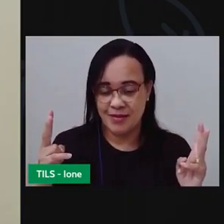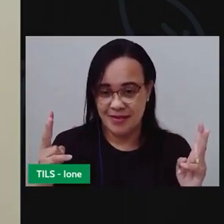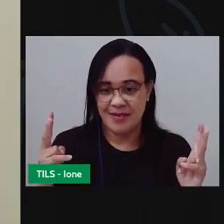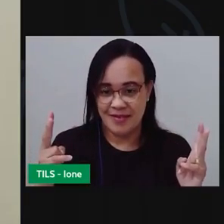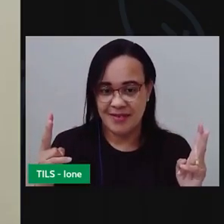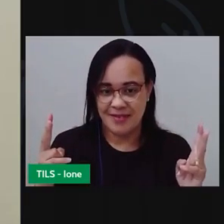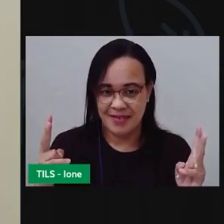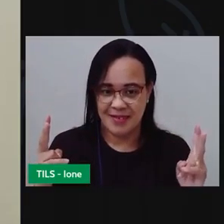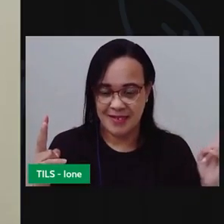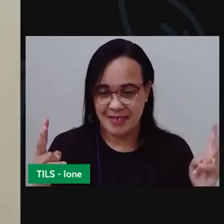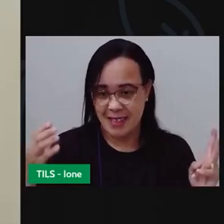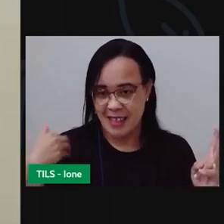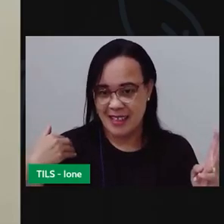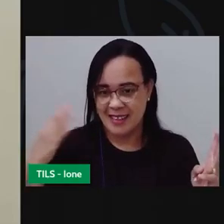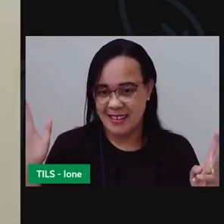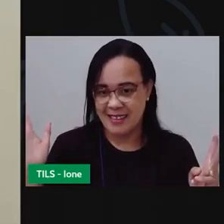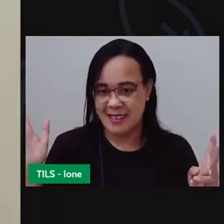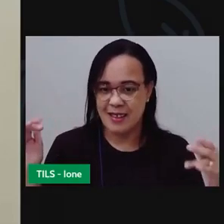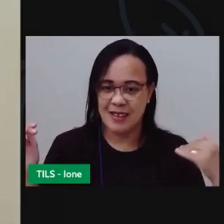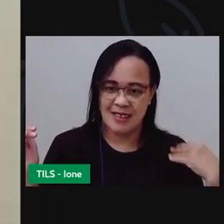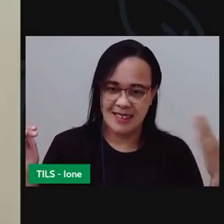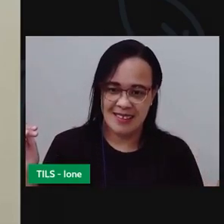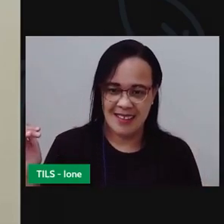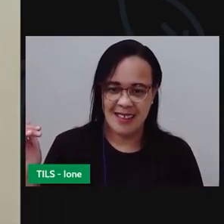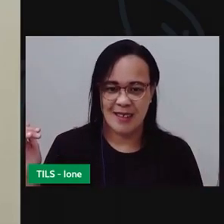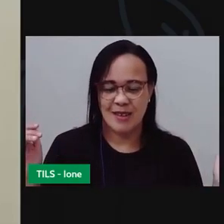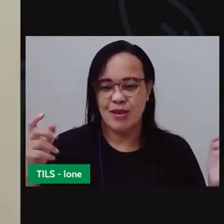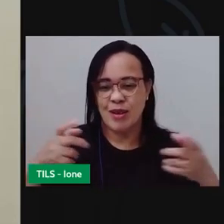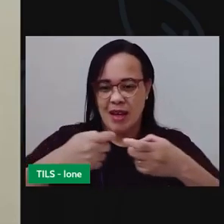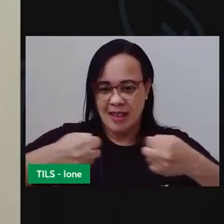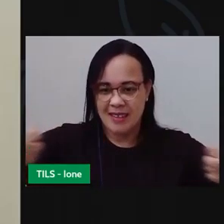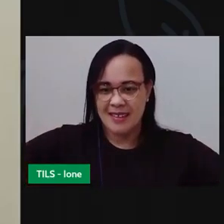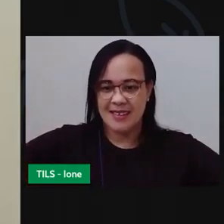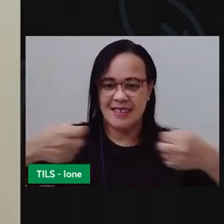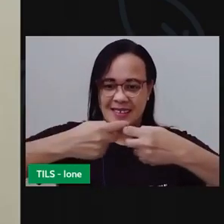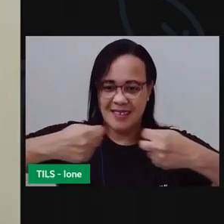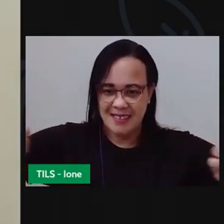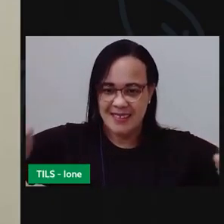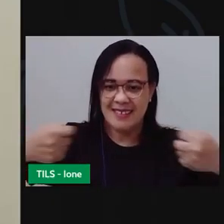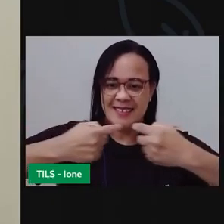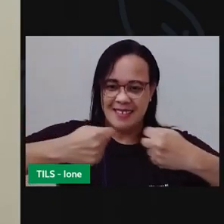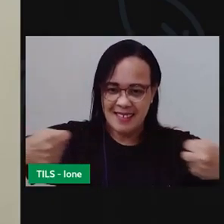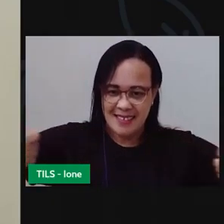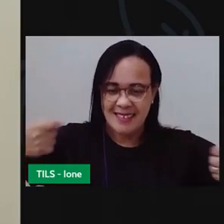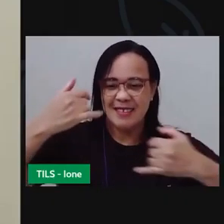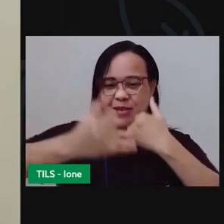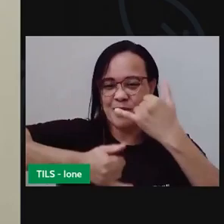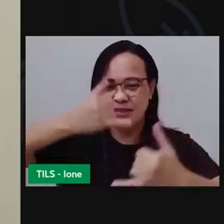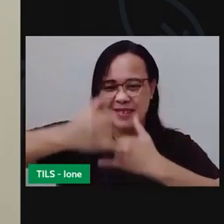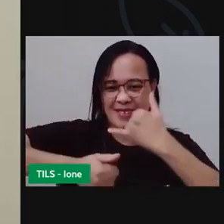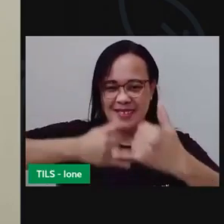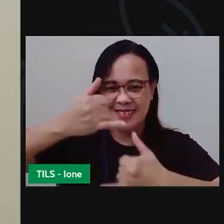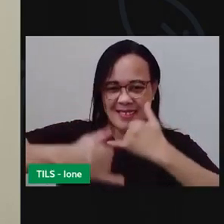Uma do lado direito, a outra do lado esquerdo, e aí vão, ó, puxando, puxando.